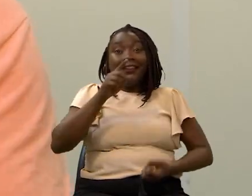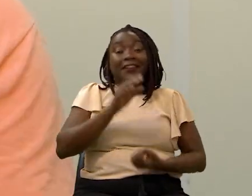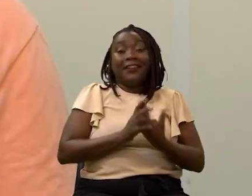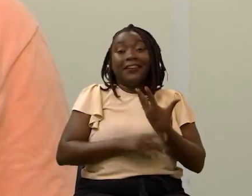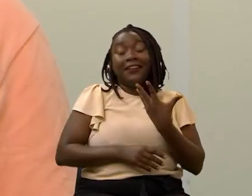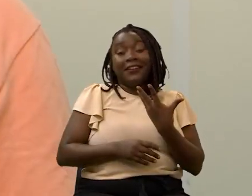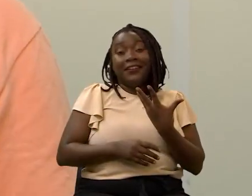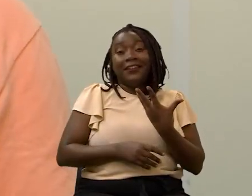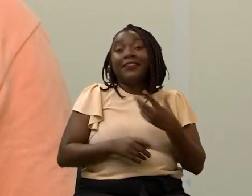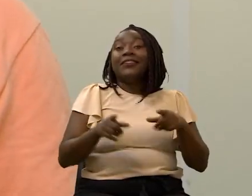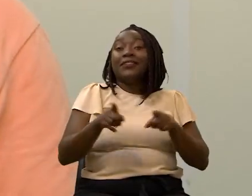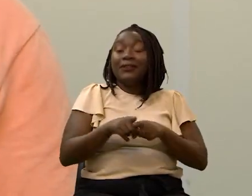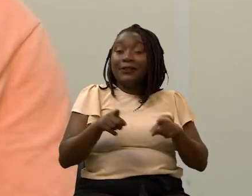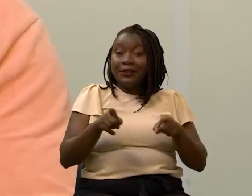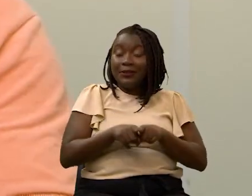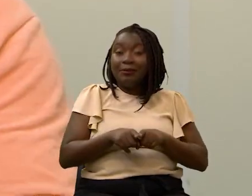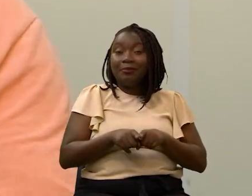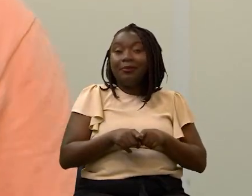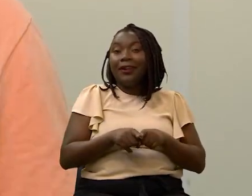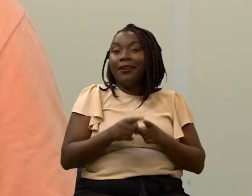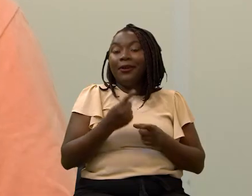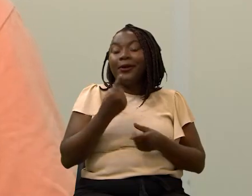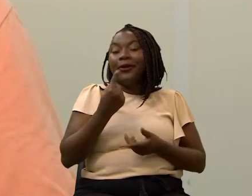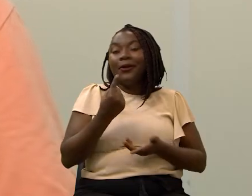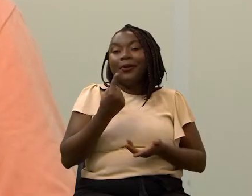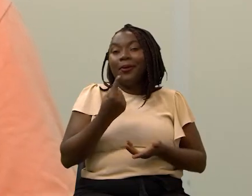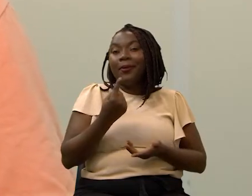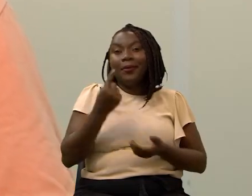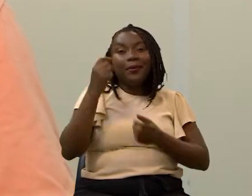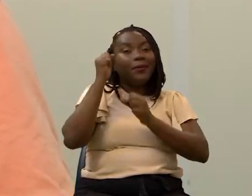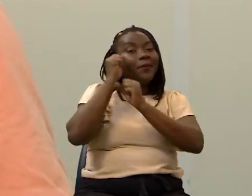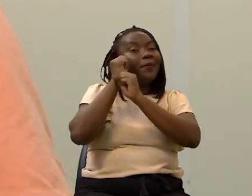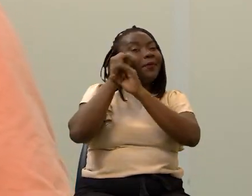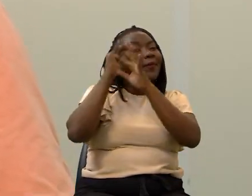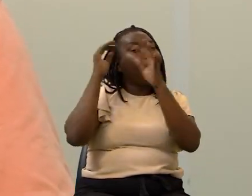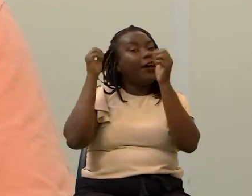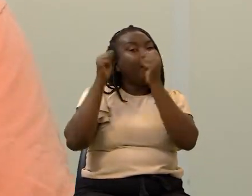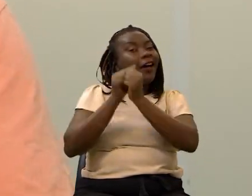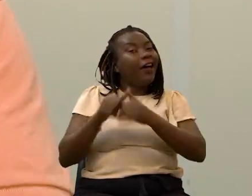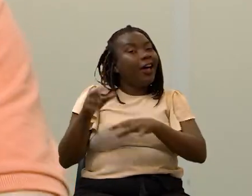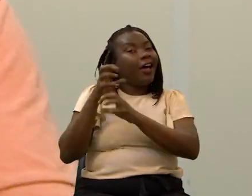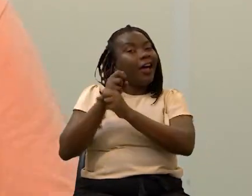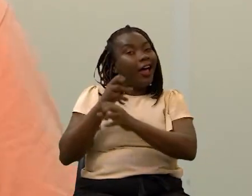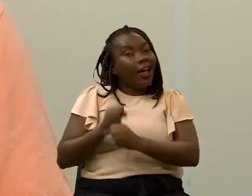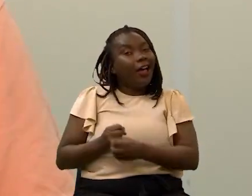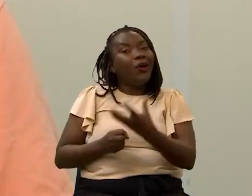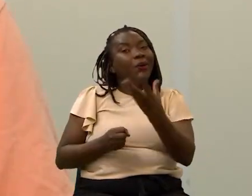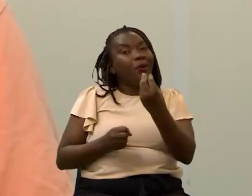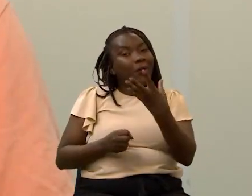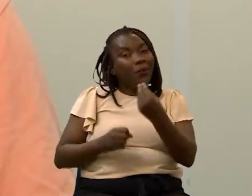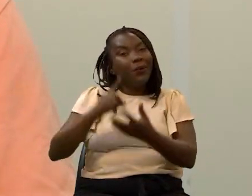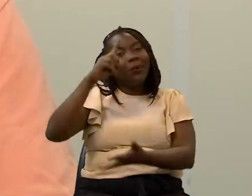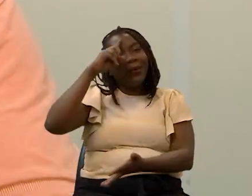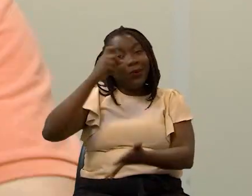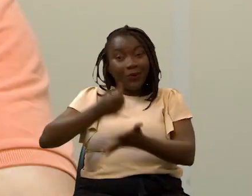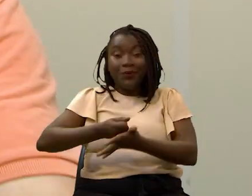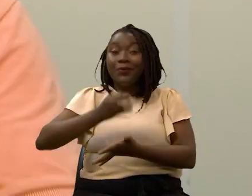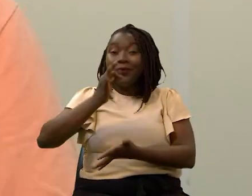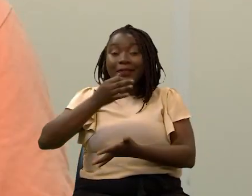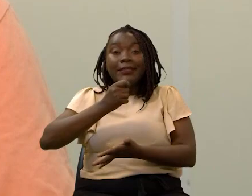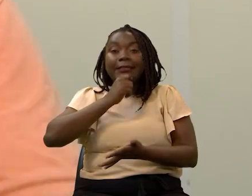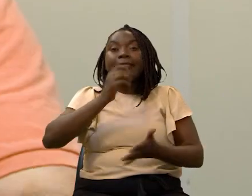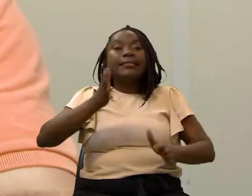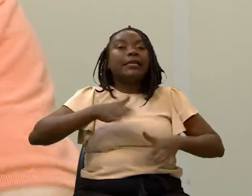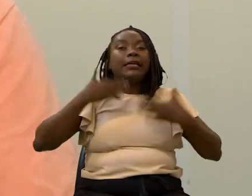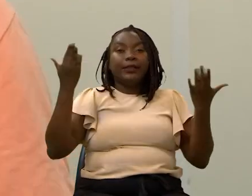ansiedade que você vai construindo, também com uma previsão orçamentária também muito definida,